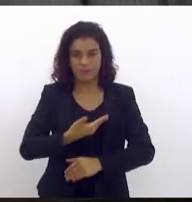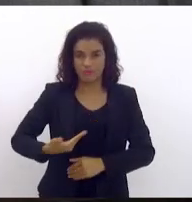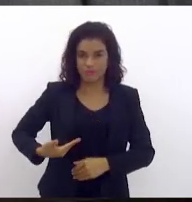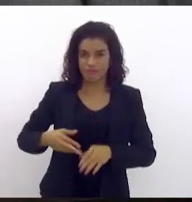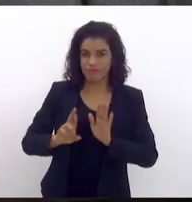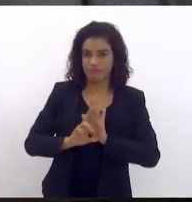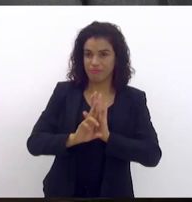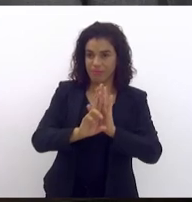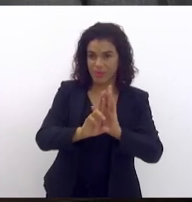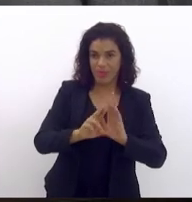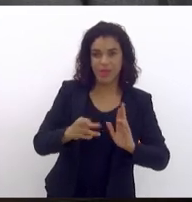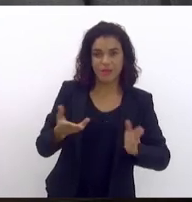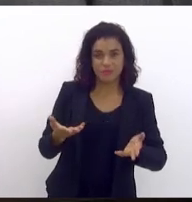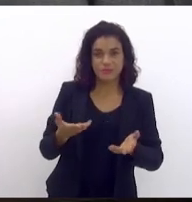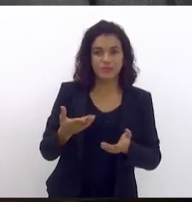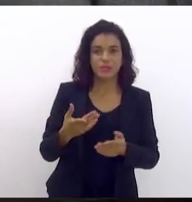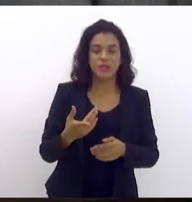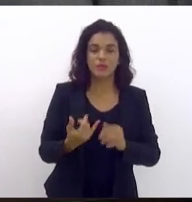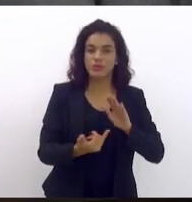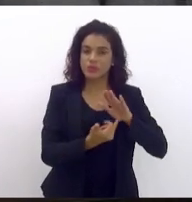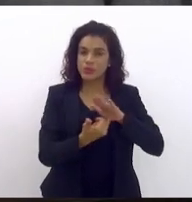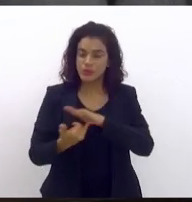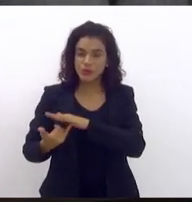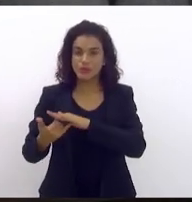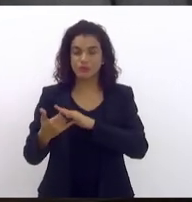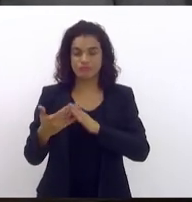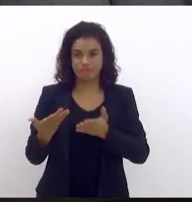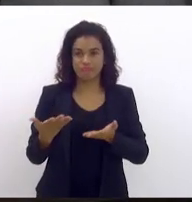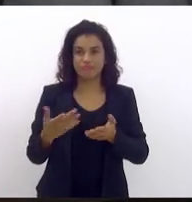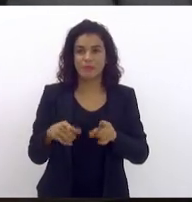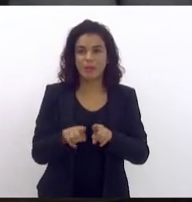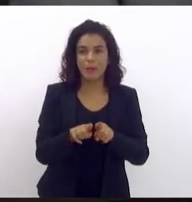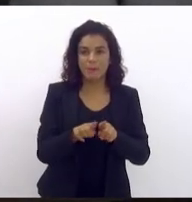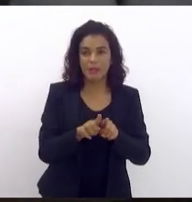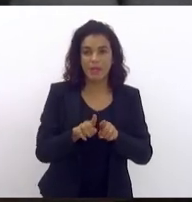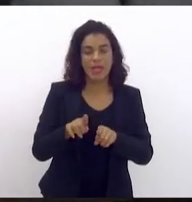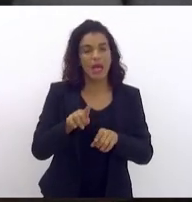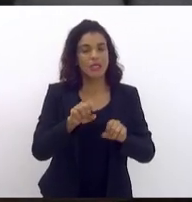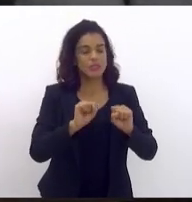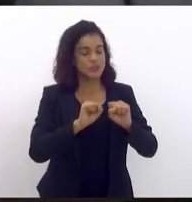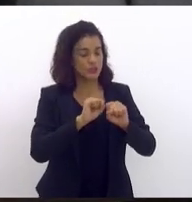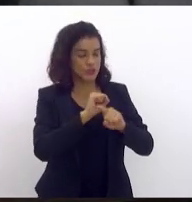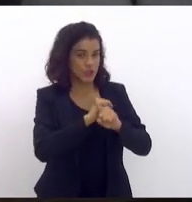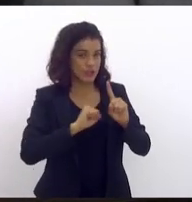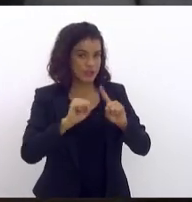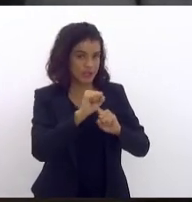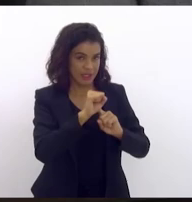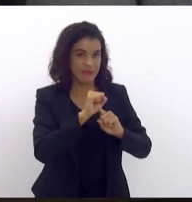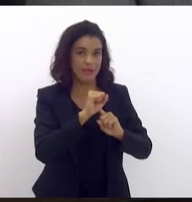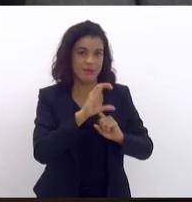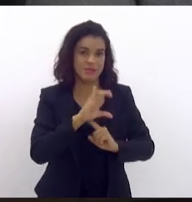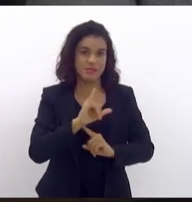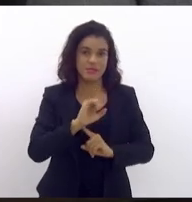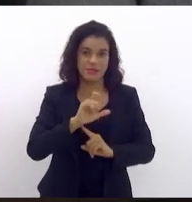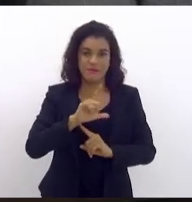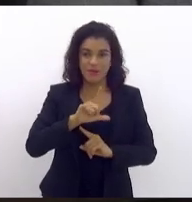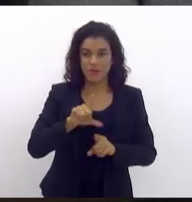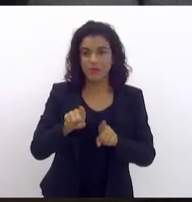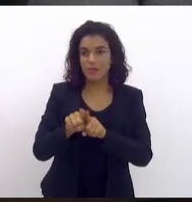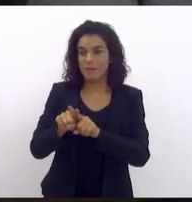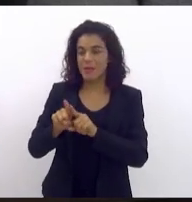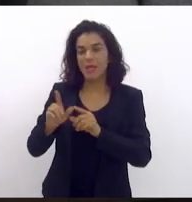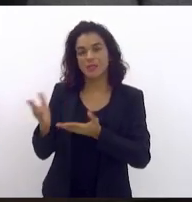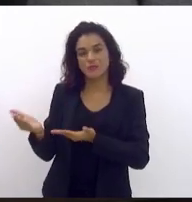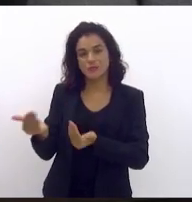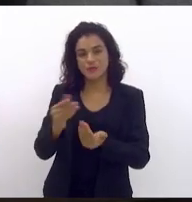representando aí os mais variados entes federativos do nosso Estado passando por parte da sociedade civil e chegando finalmente e principalmente na juventude do